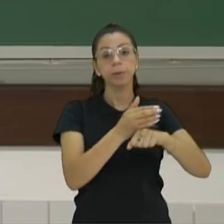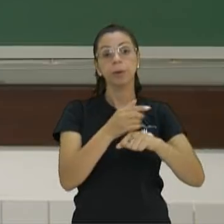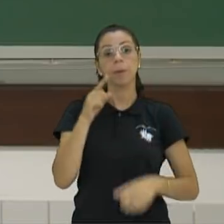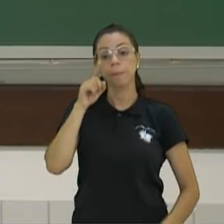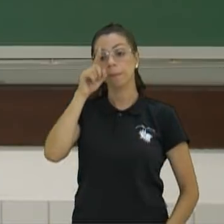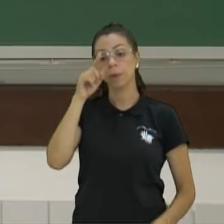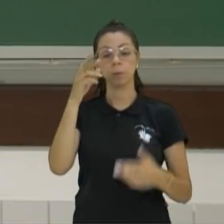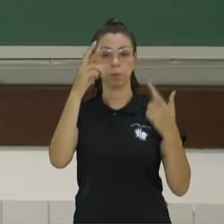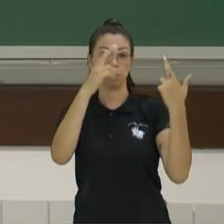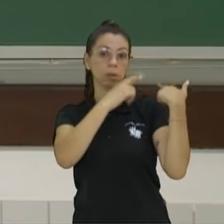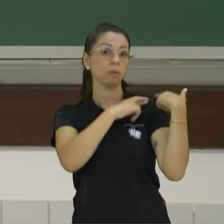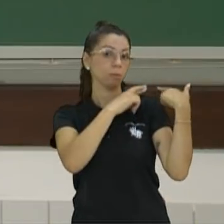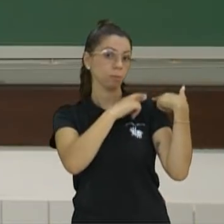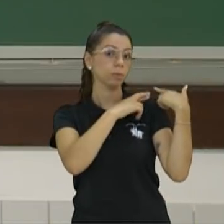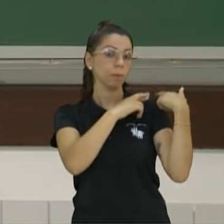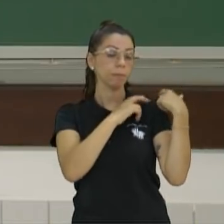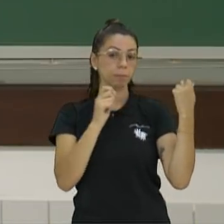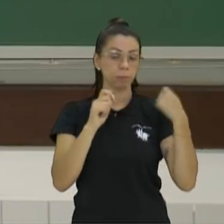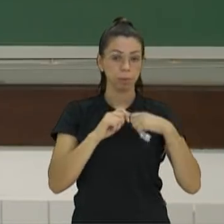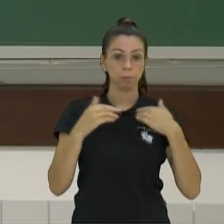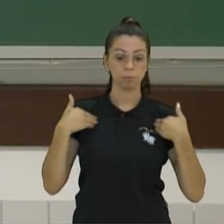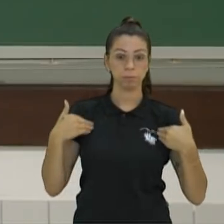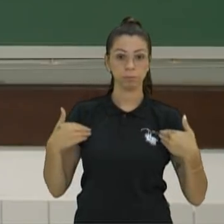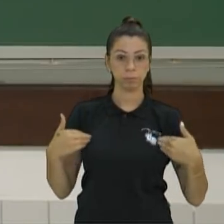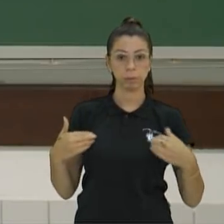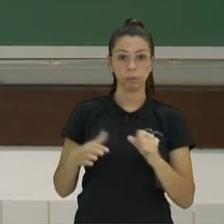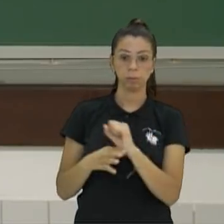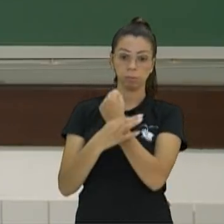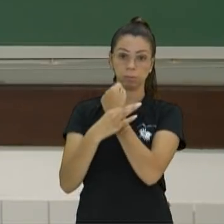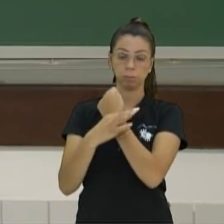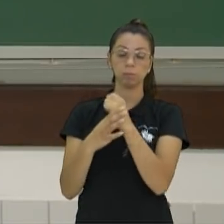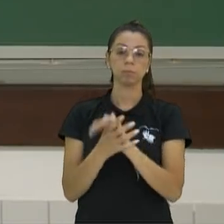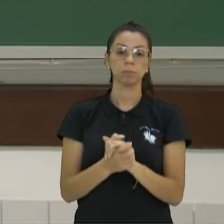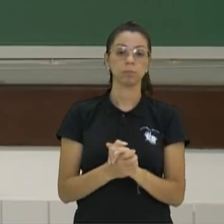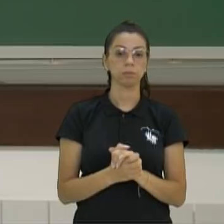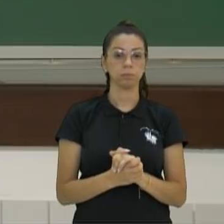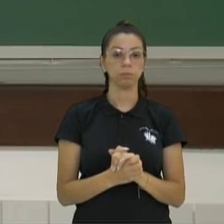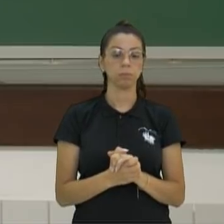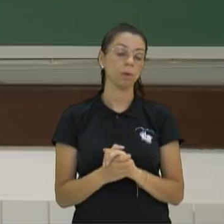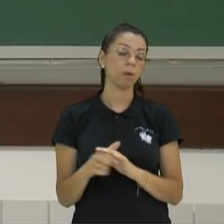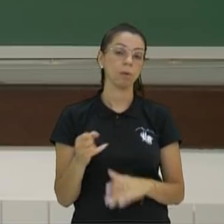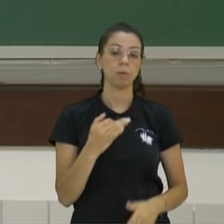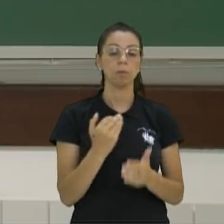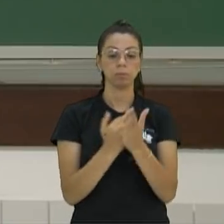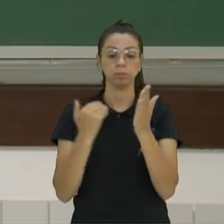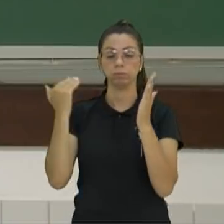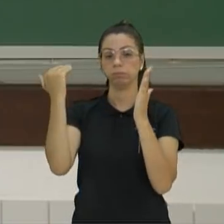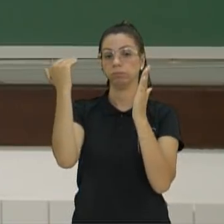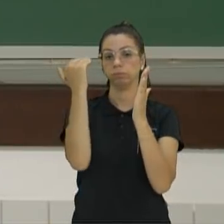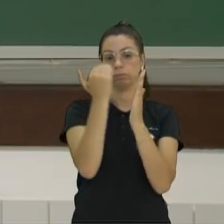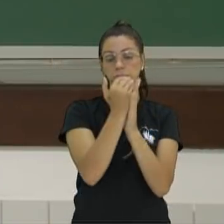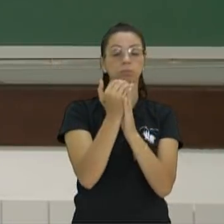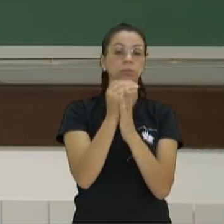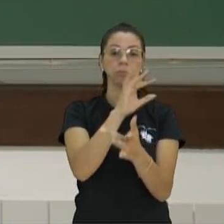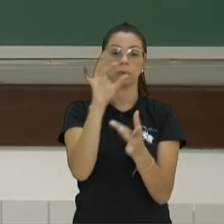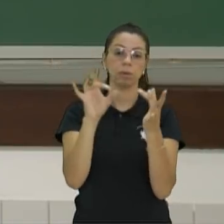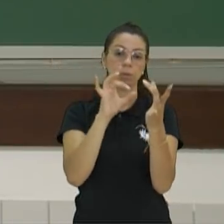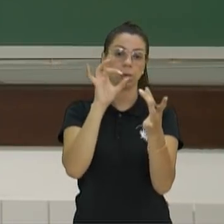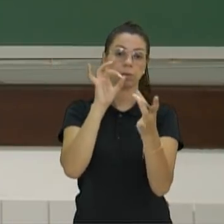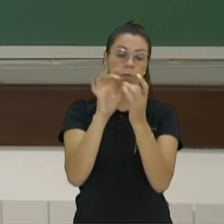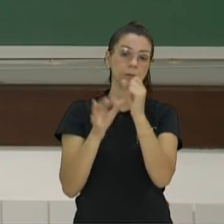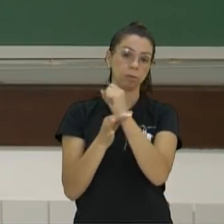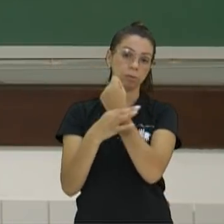do praticante com relação à sua segurança. Algumas vão exigir um equipamento específico de